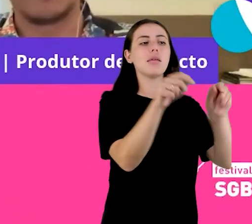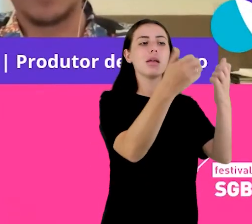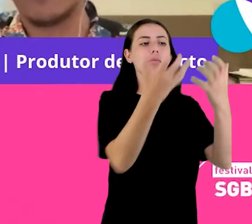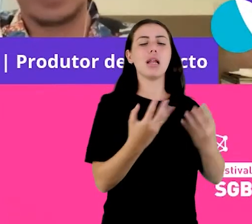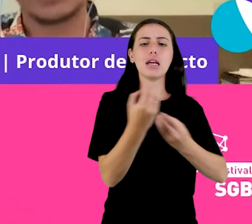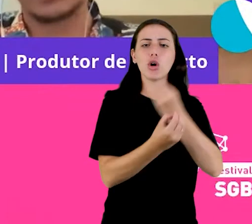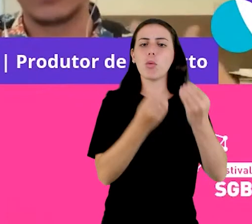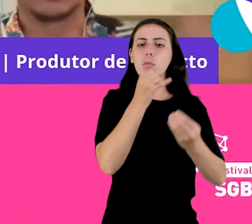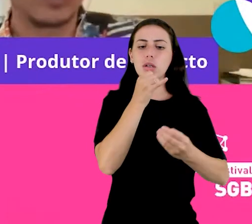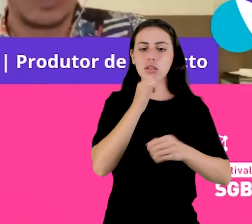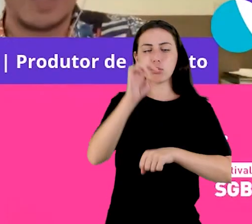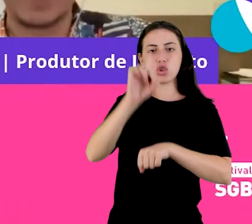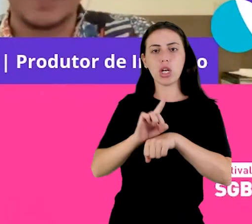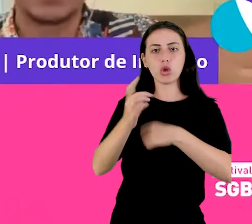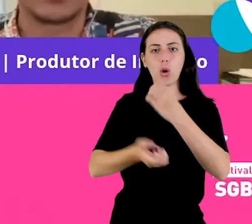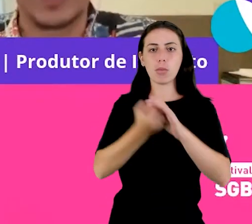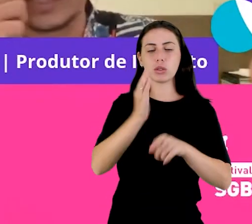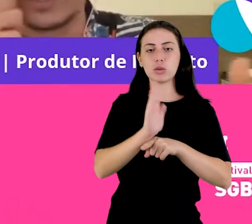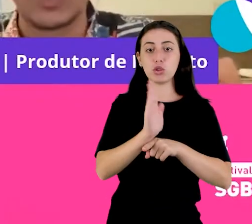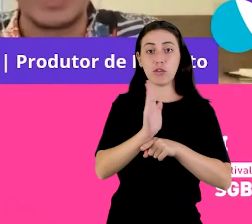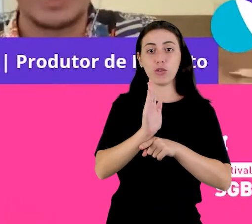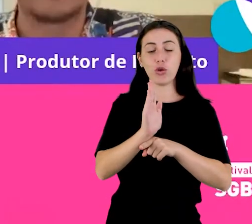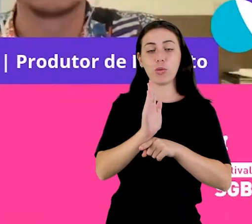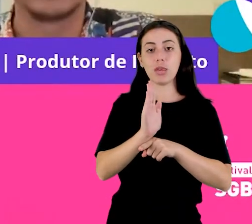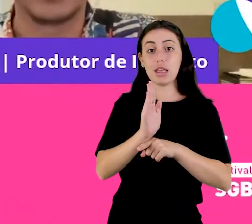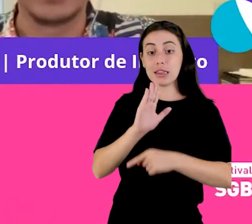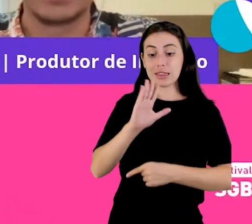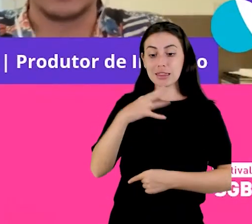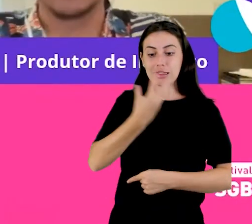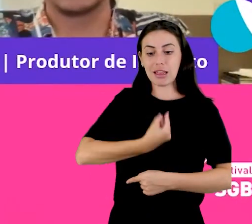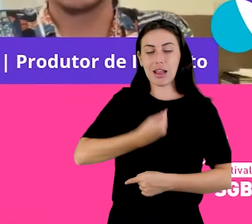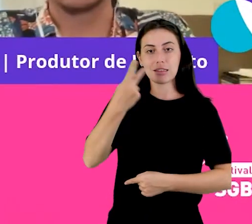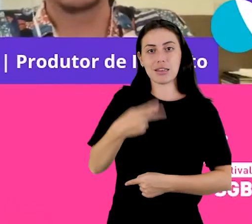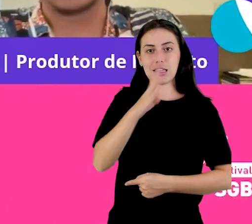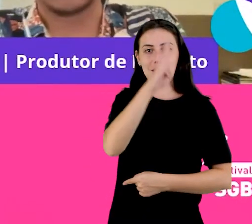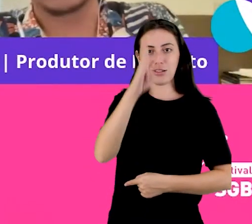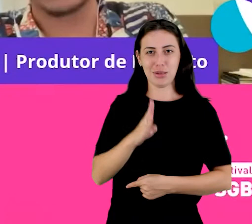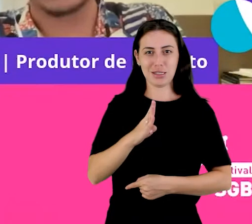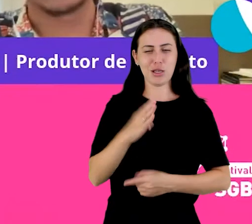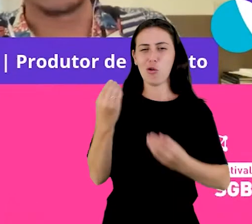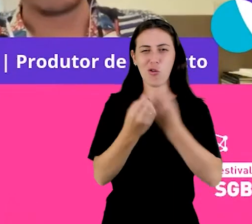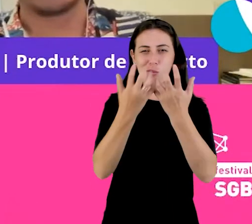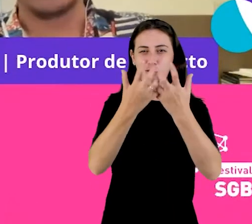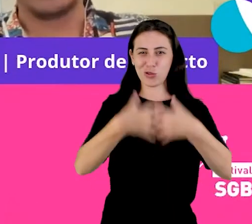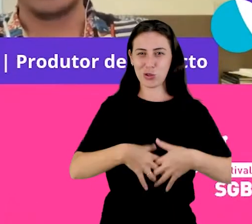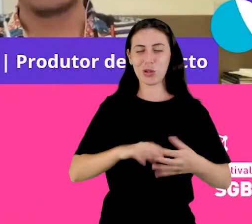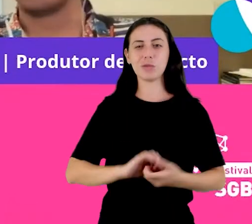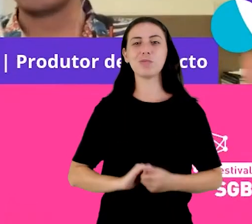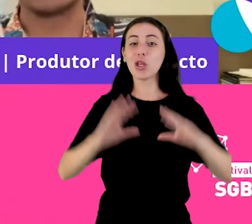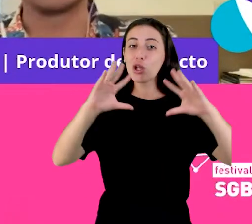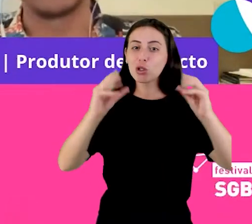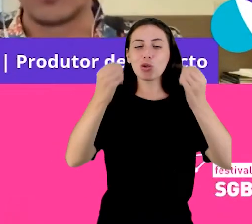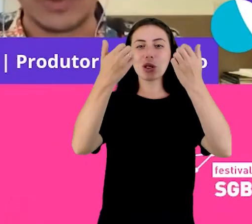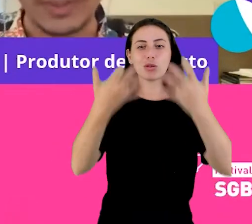trans para falar do limiar, mas também de seus filmes e do que é produzir cinema no Brasil sendo uma pessoa trans.